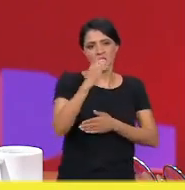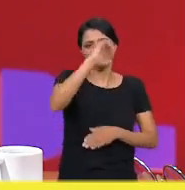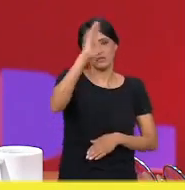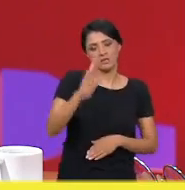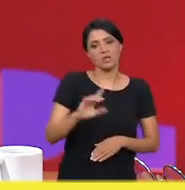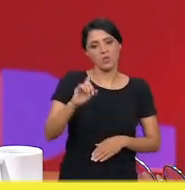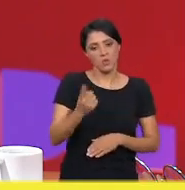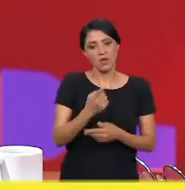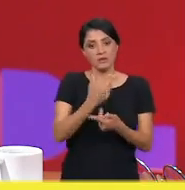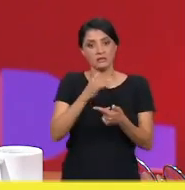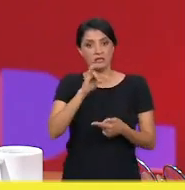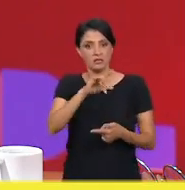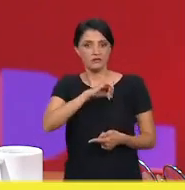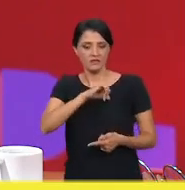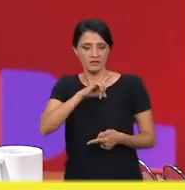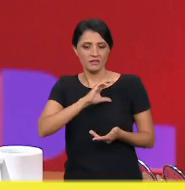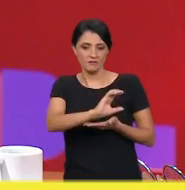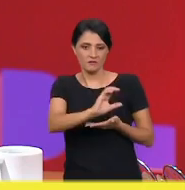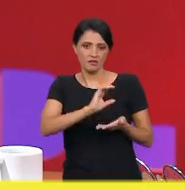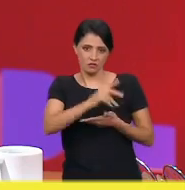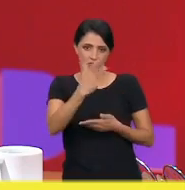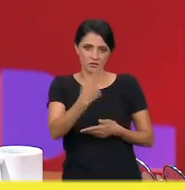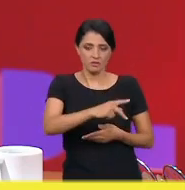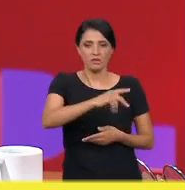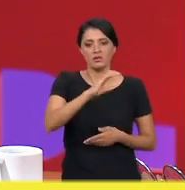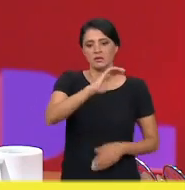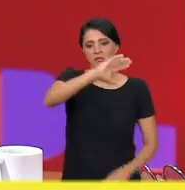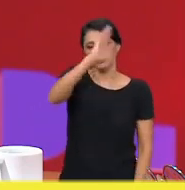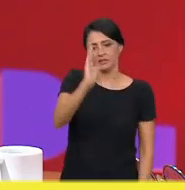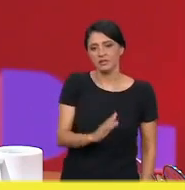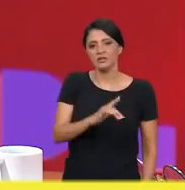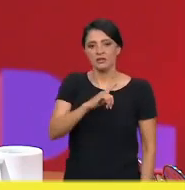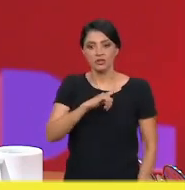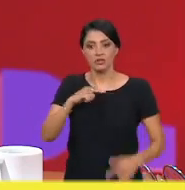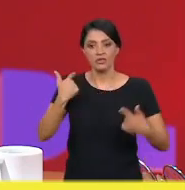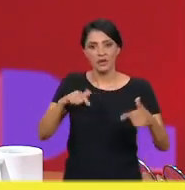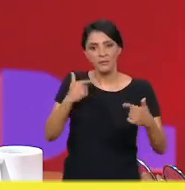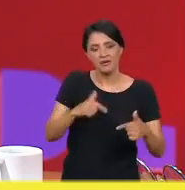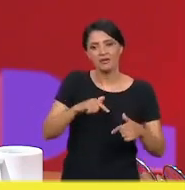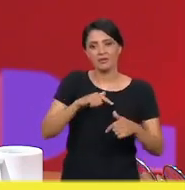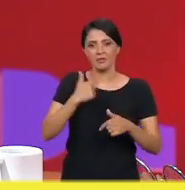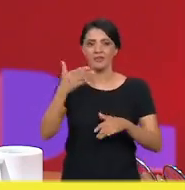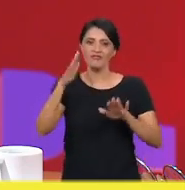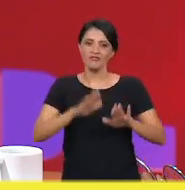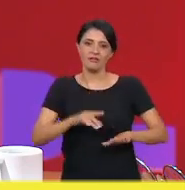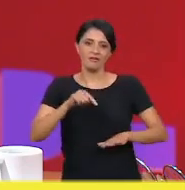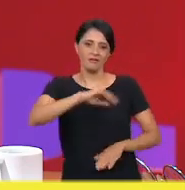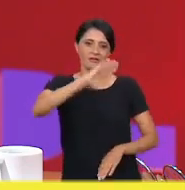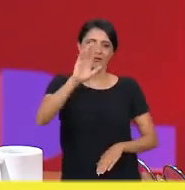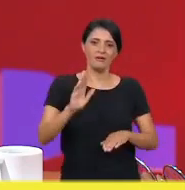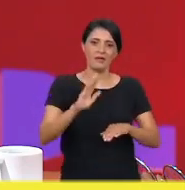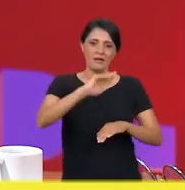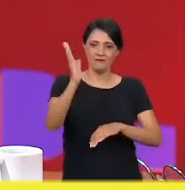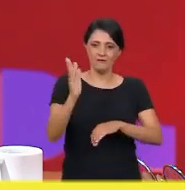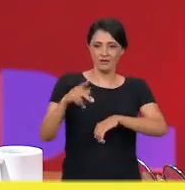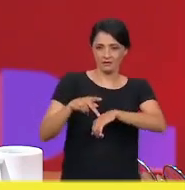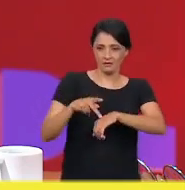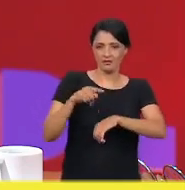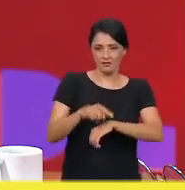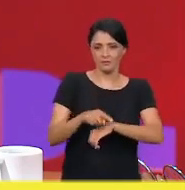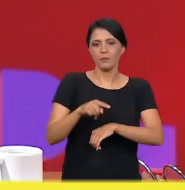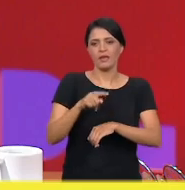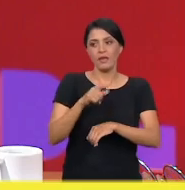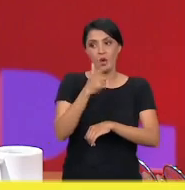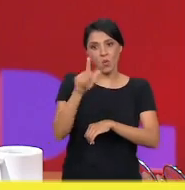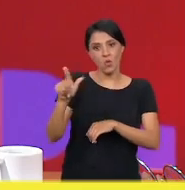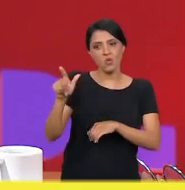se tivesse investimento na ciência brasileira, tinha emprego para os cientistas permanecerem no país. Ficarem aqui, claro. Eu acredito que muitos cientistas que estão